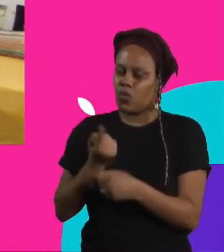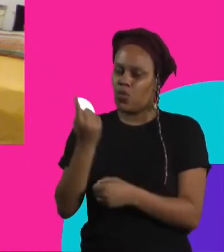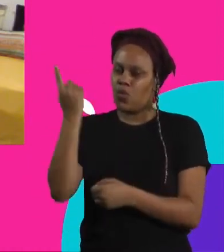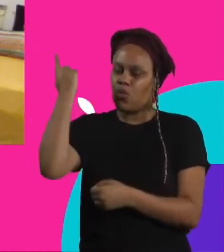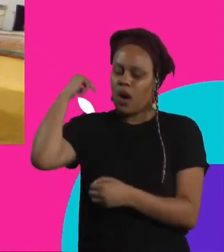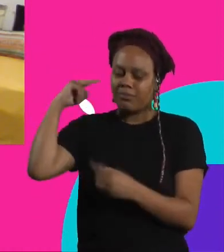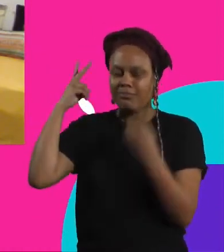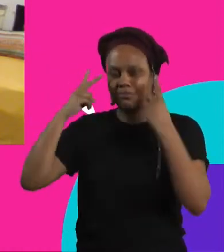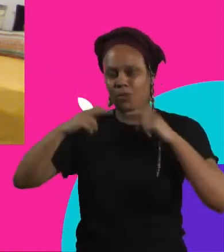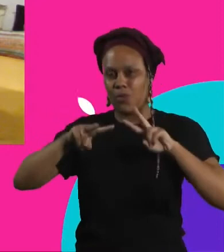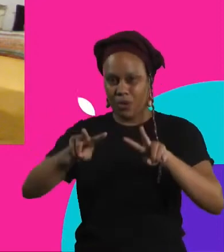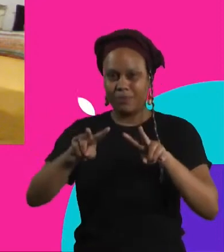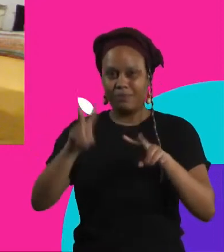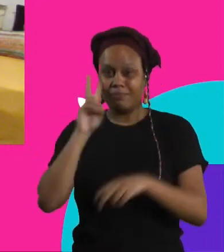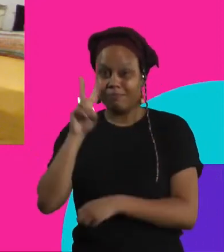É isso.